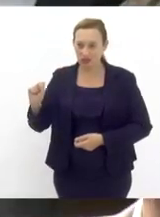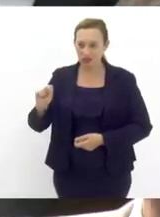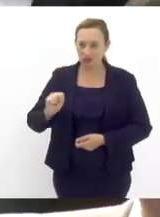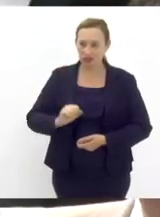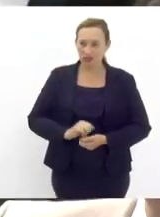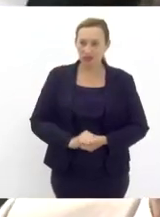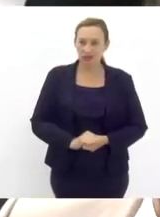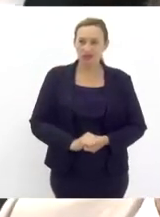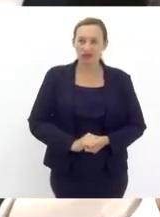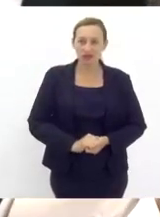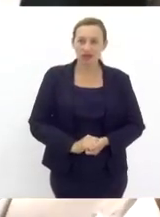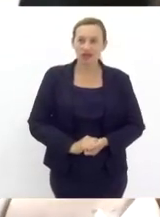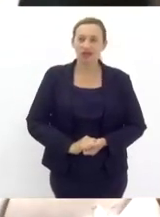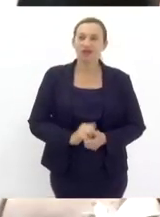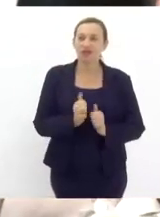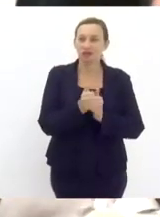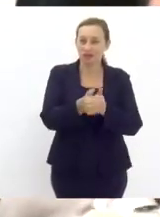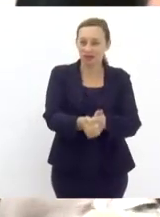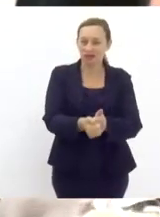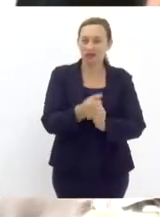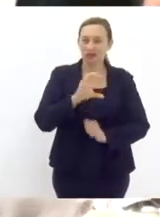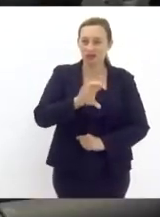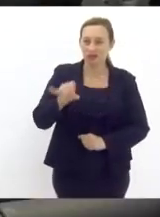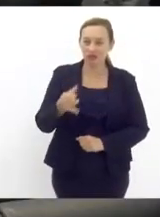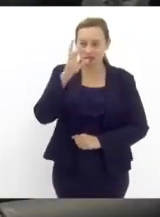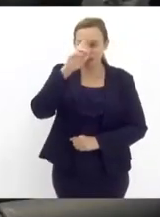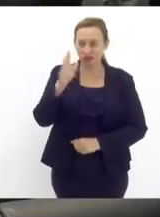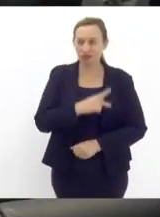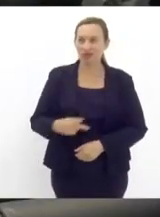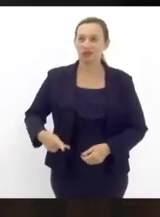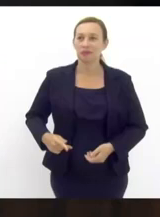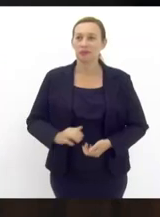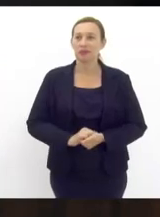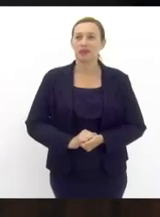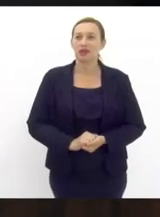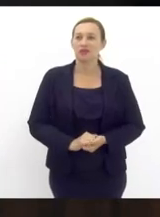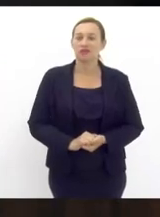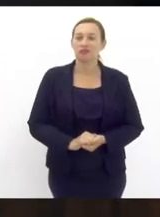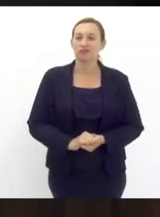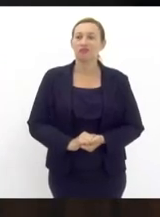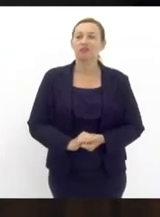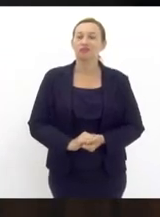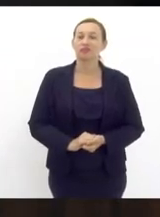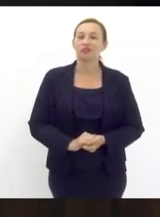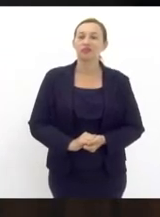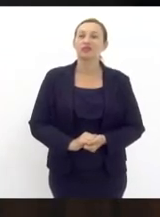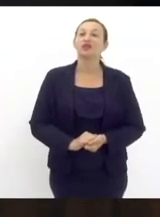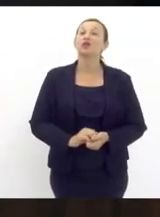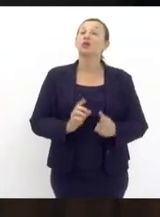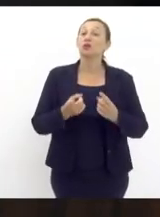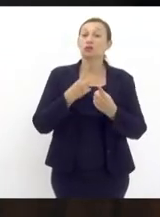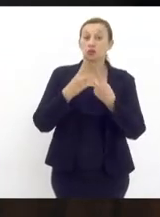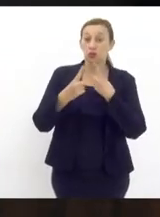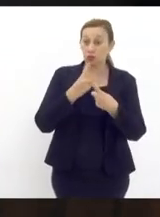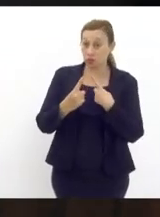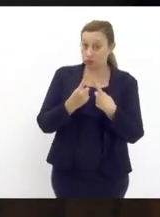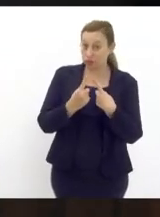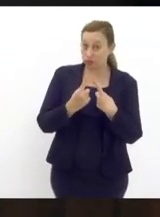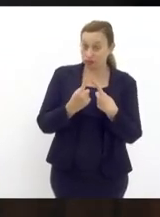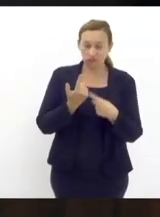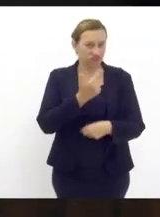Presidente eu acompanho a Aparecida ccj com os pareceres emitidos em discussão